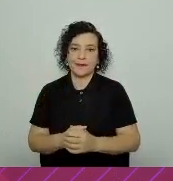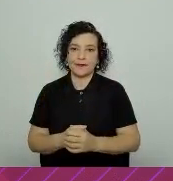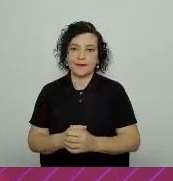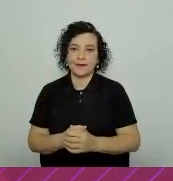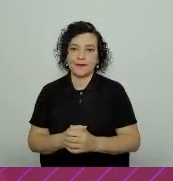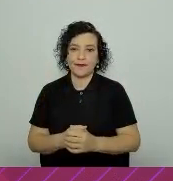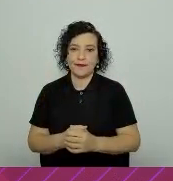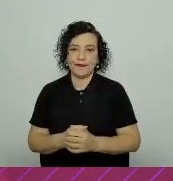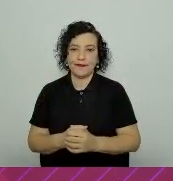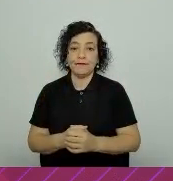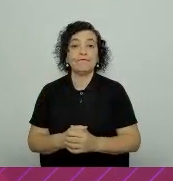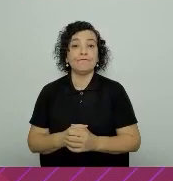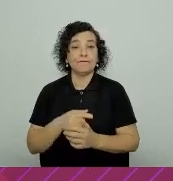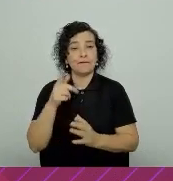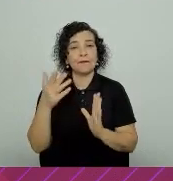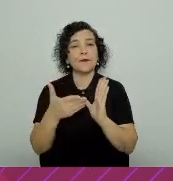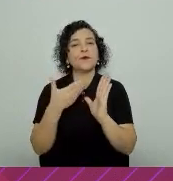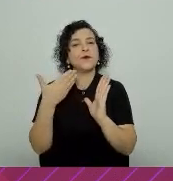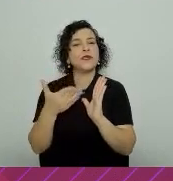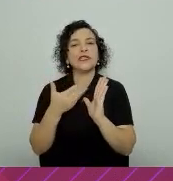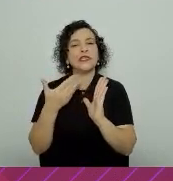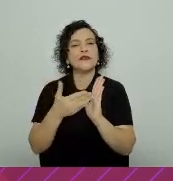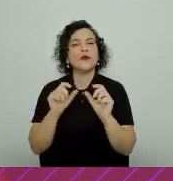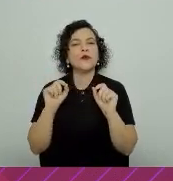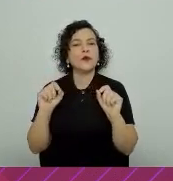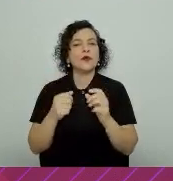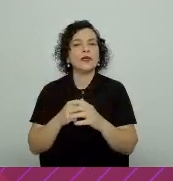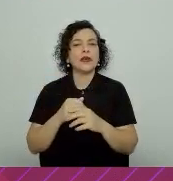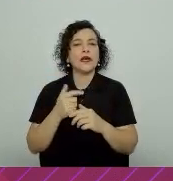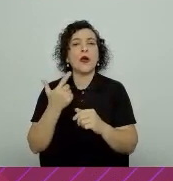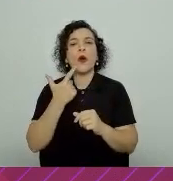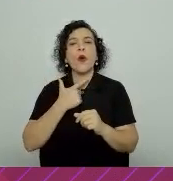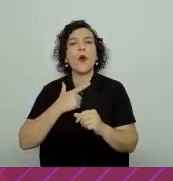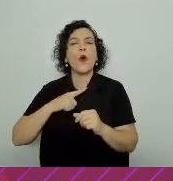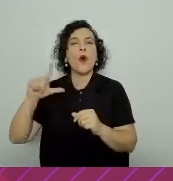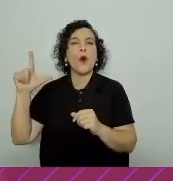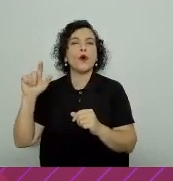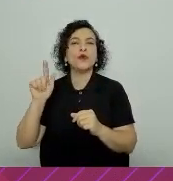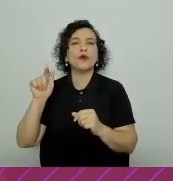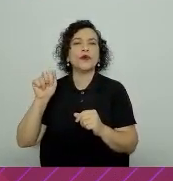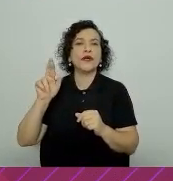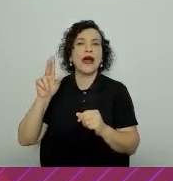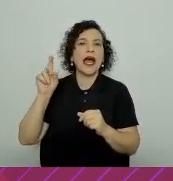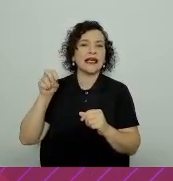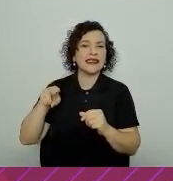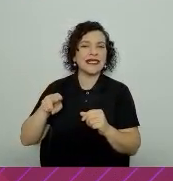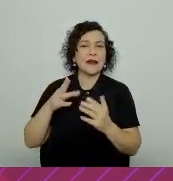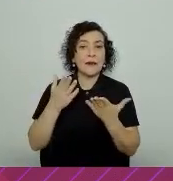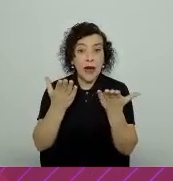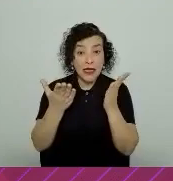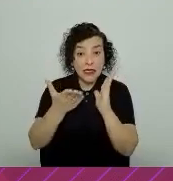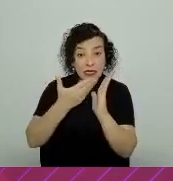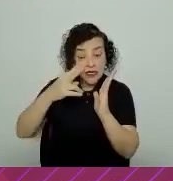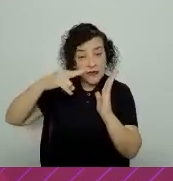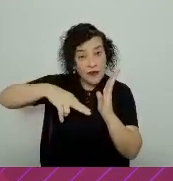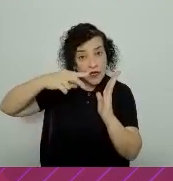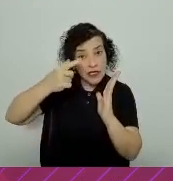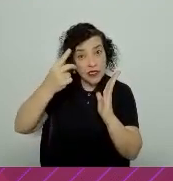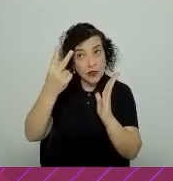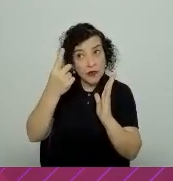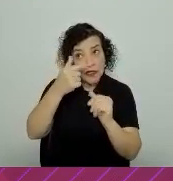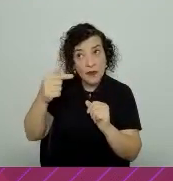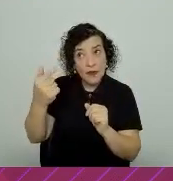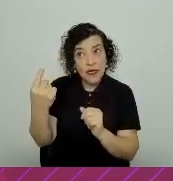e a definição dele eu ia até trazer outra eu ia trazer uma do gartener mas conforme eu li esse livro duas semanas atrás